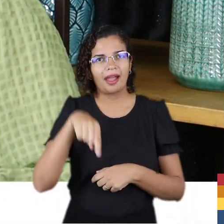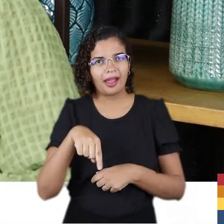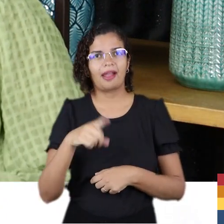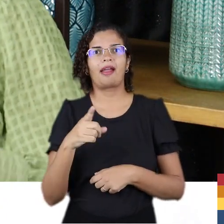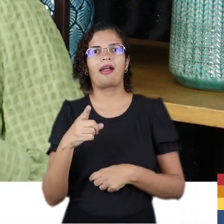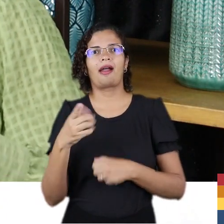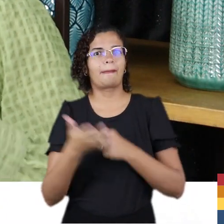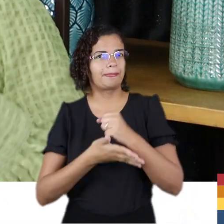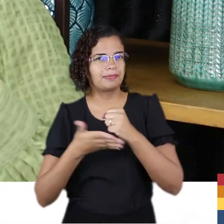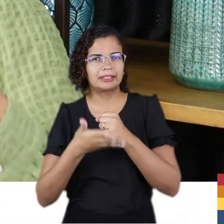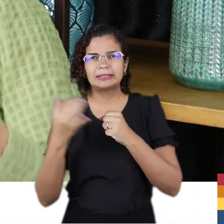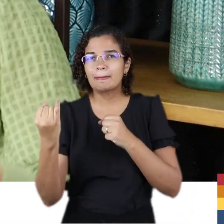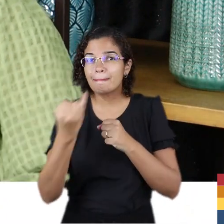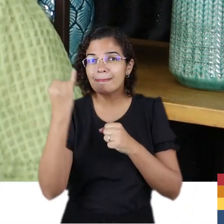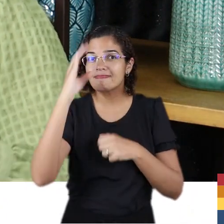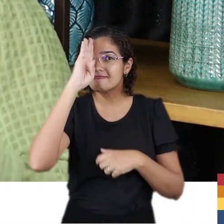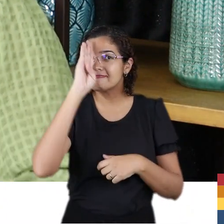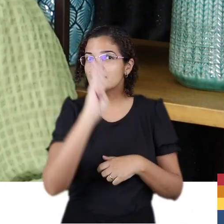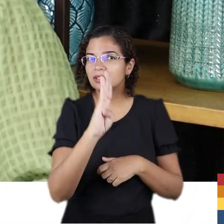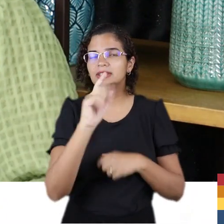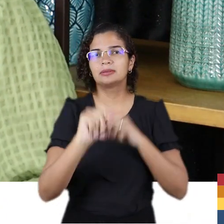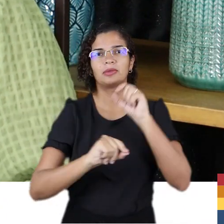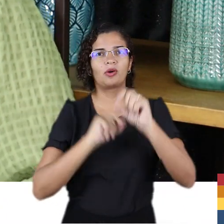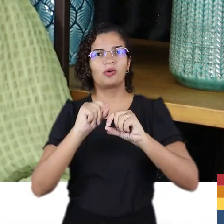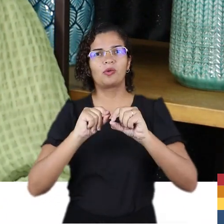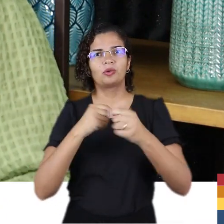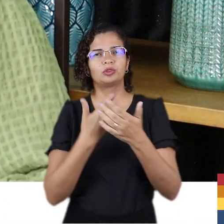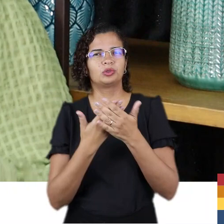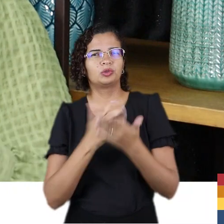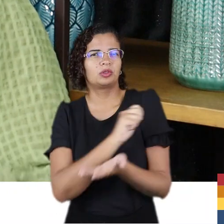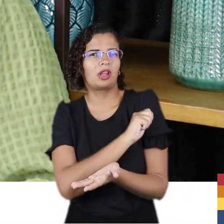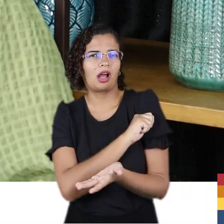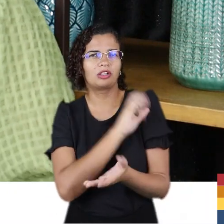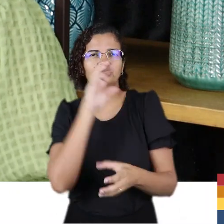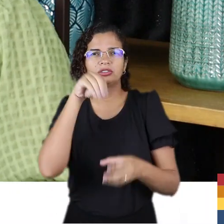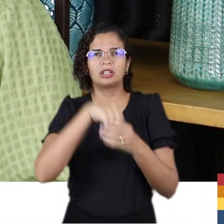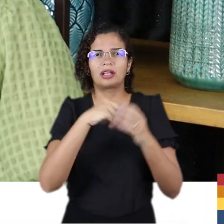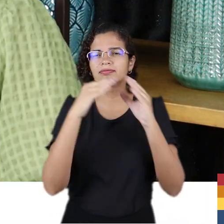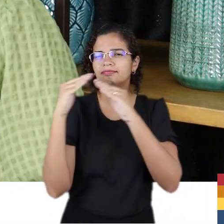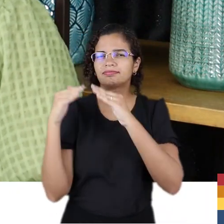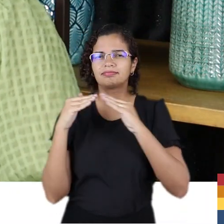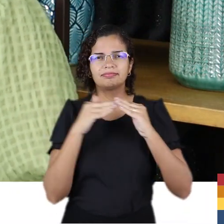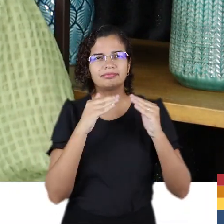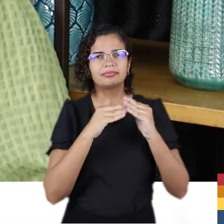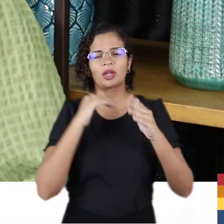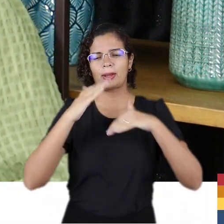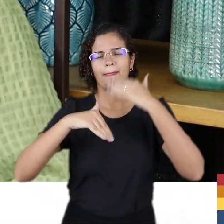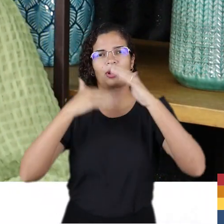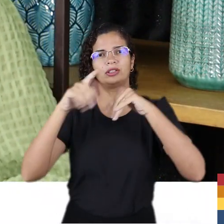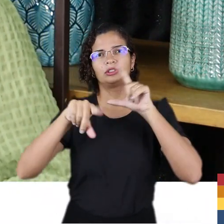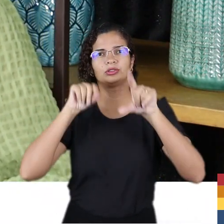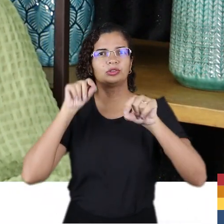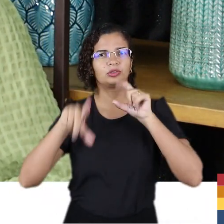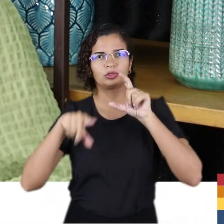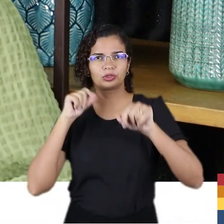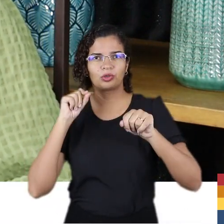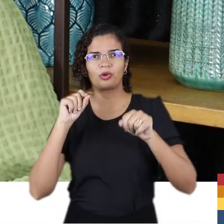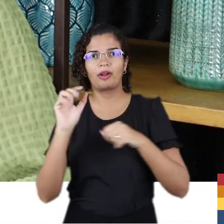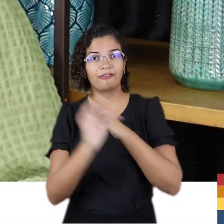currículo, momento em que o estudante se envolve, se engaja, se identifica, né? No seu processo de escolha formativa,